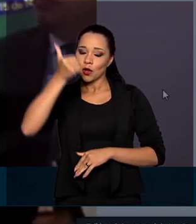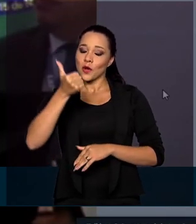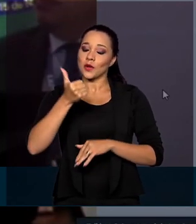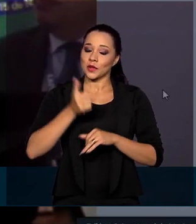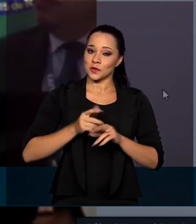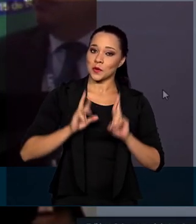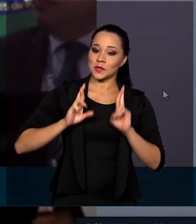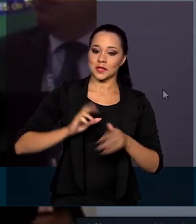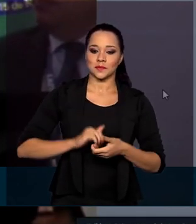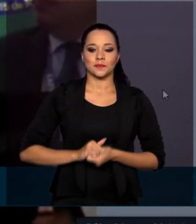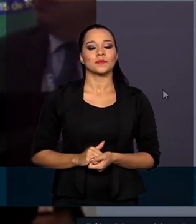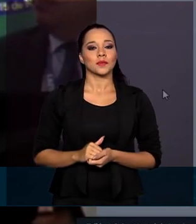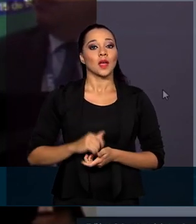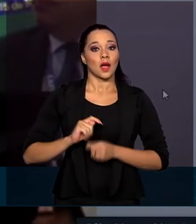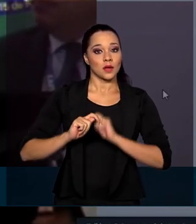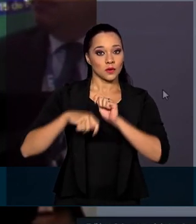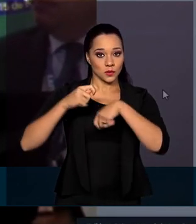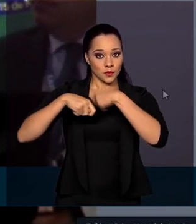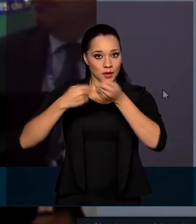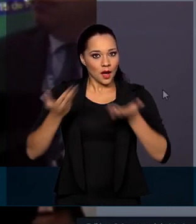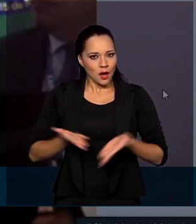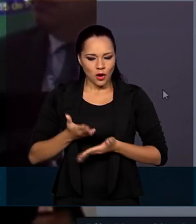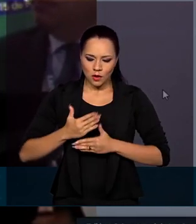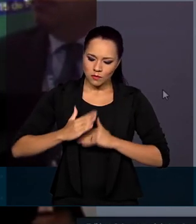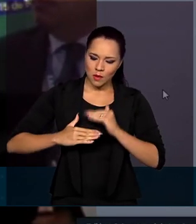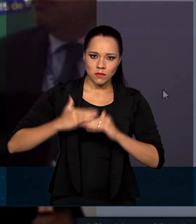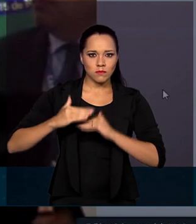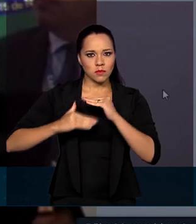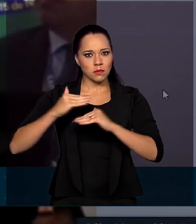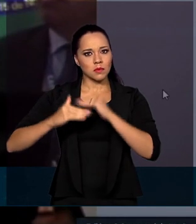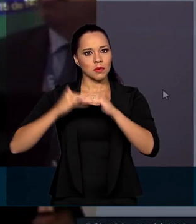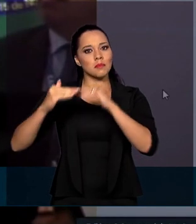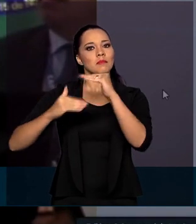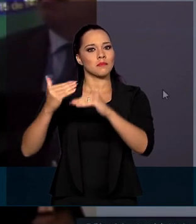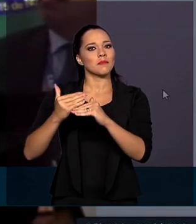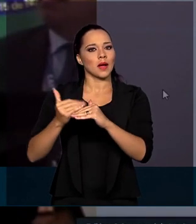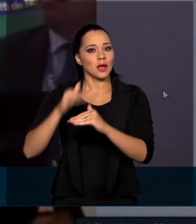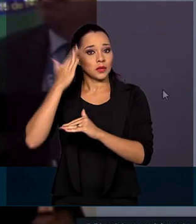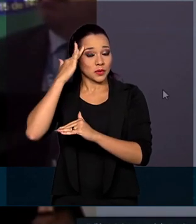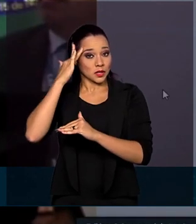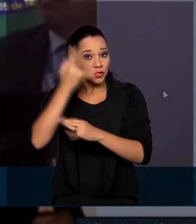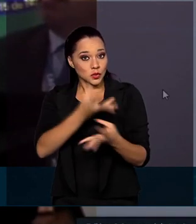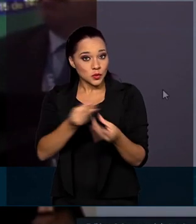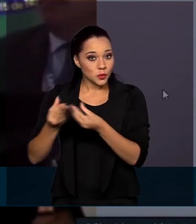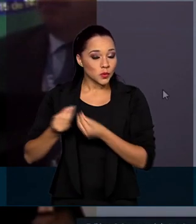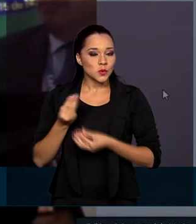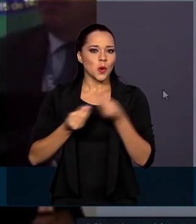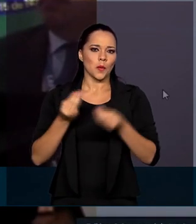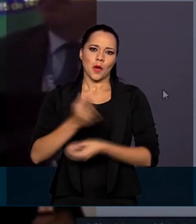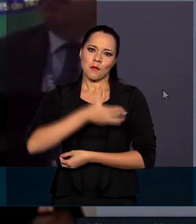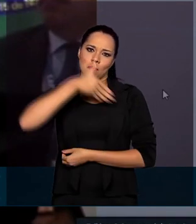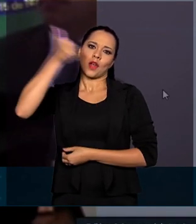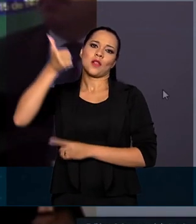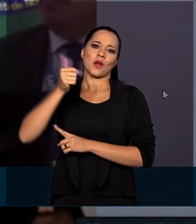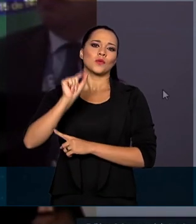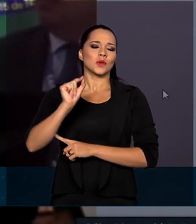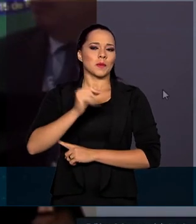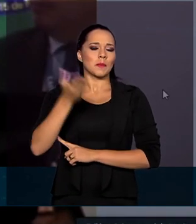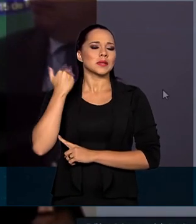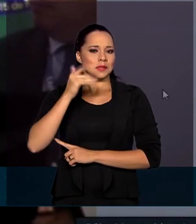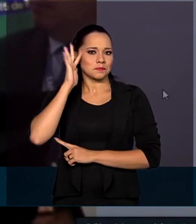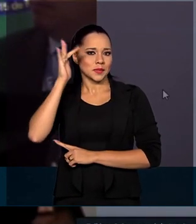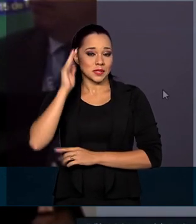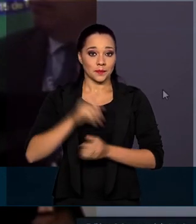esperado. A economia está se recuperando no entendimento de muito, de forma muito melhor do que poderemos esperar.